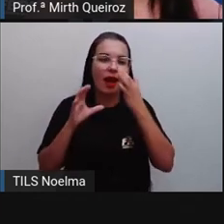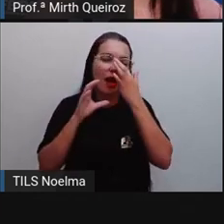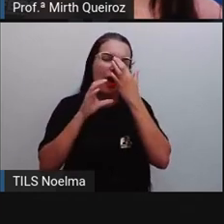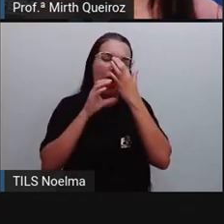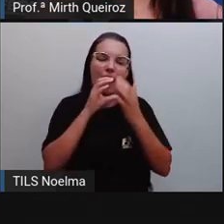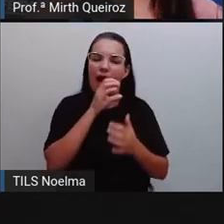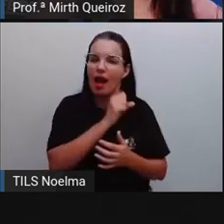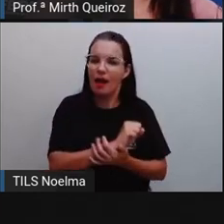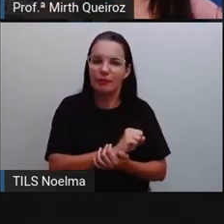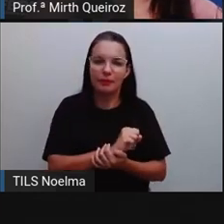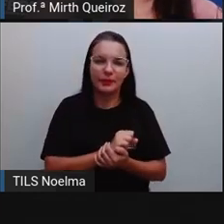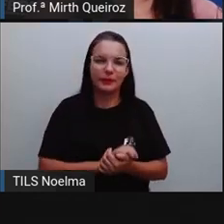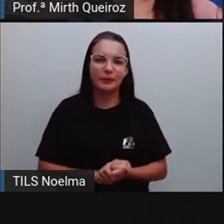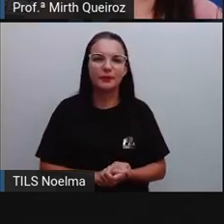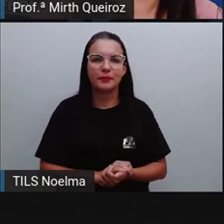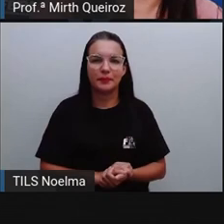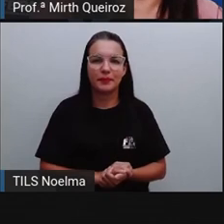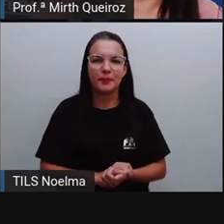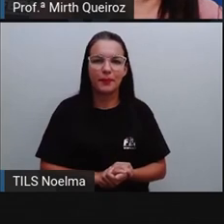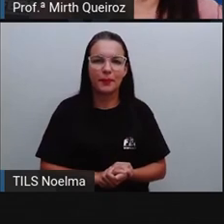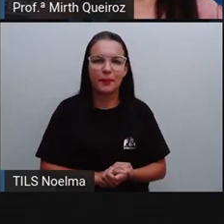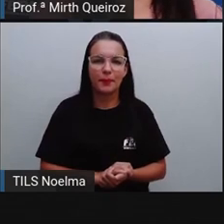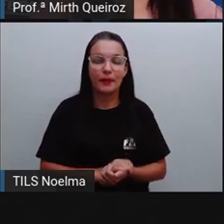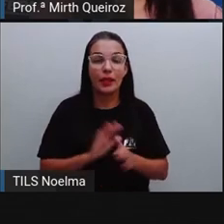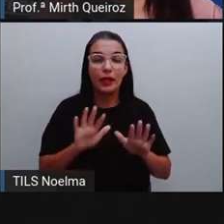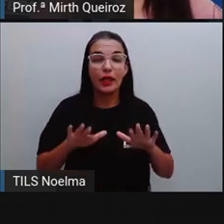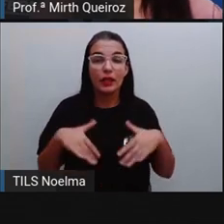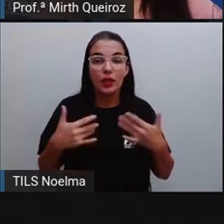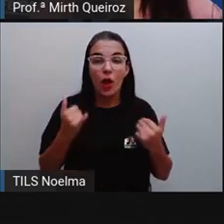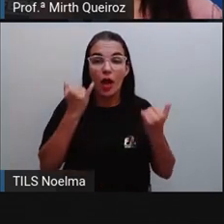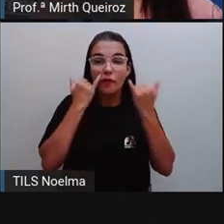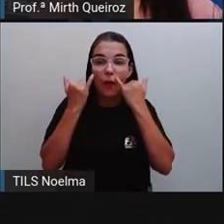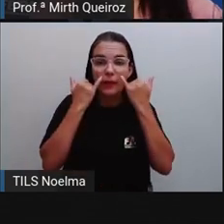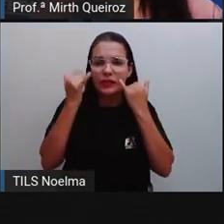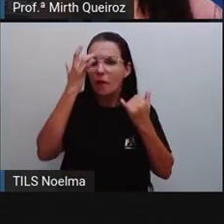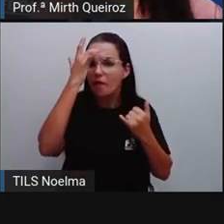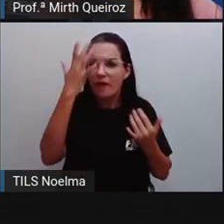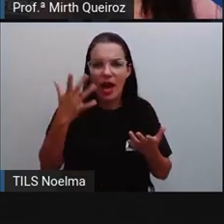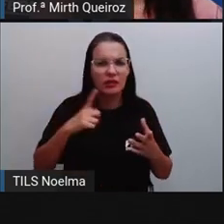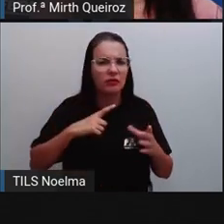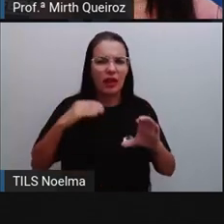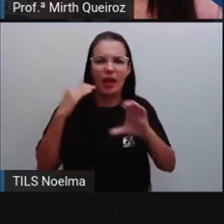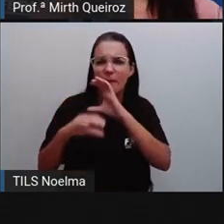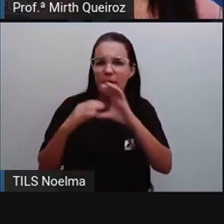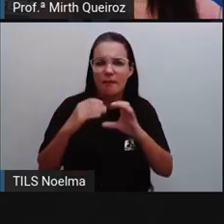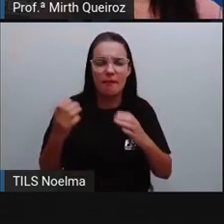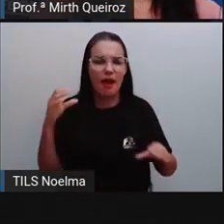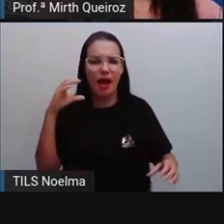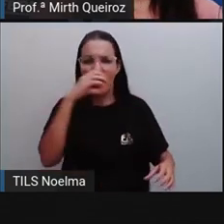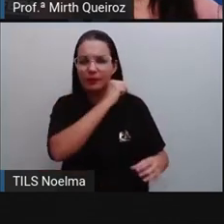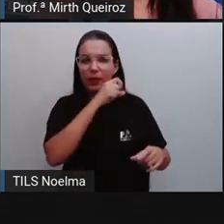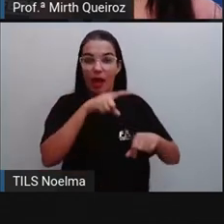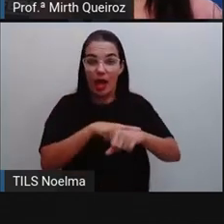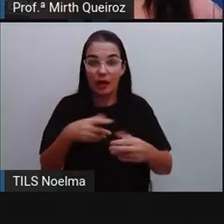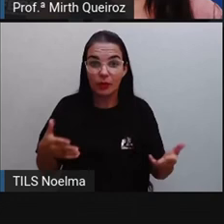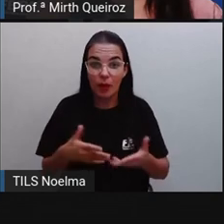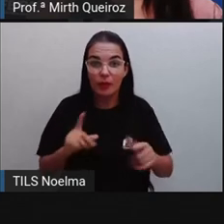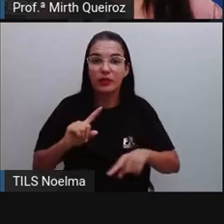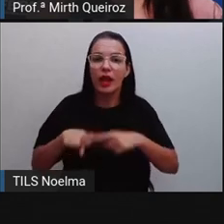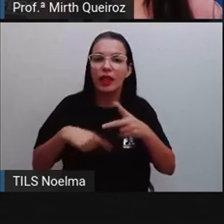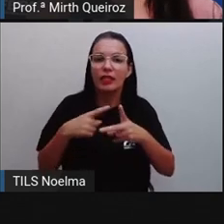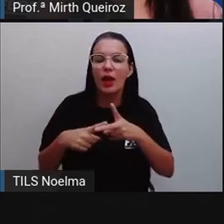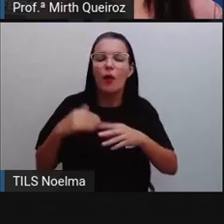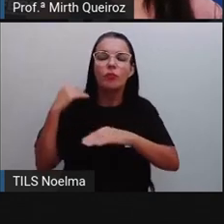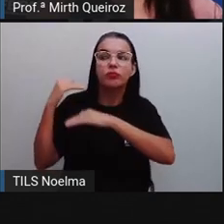Diferente do mundo de hoje, né? Com a informação tão fácil, de maneira tão rápida que é atualmente, a